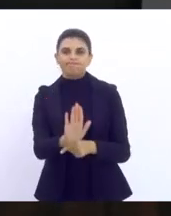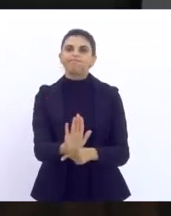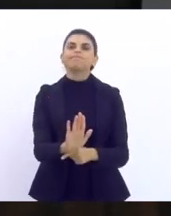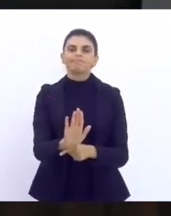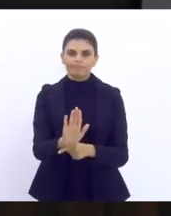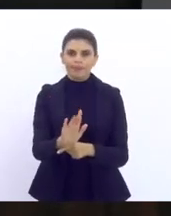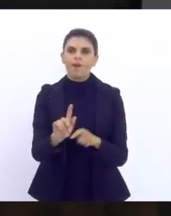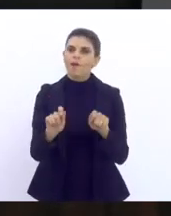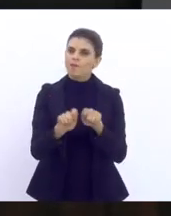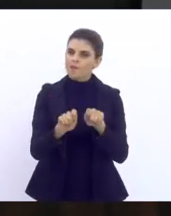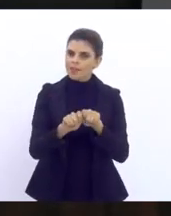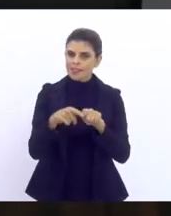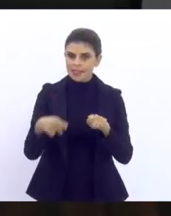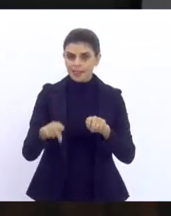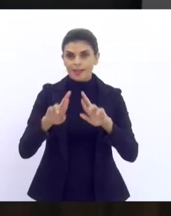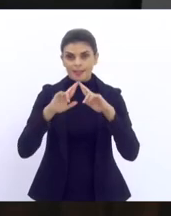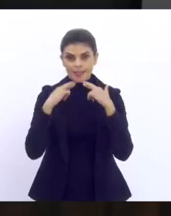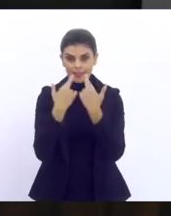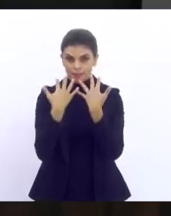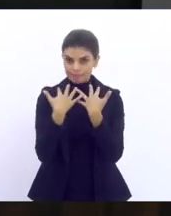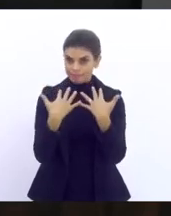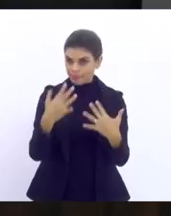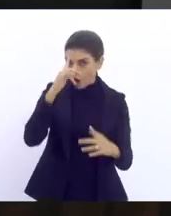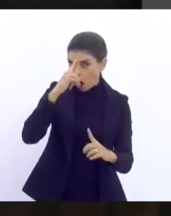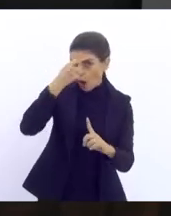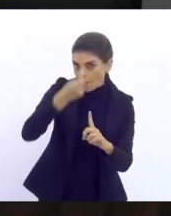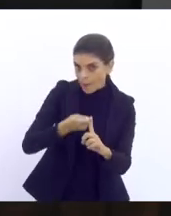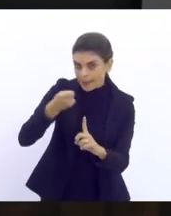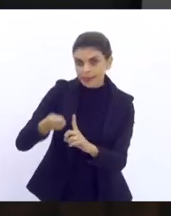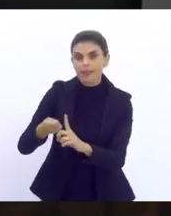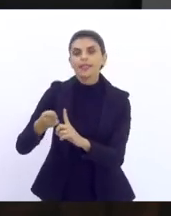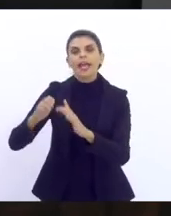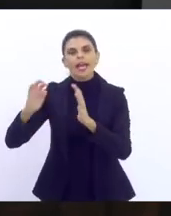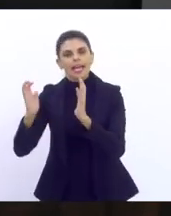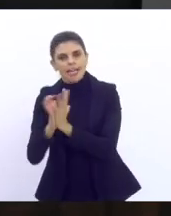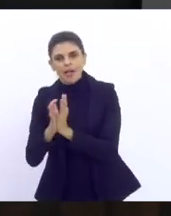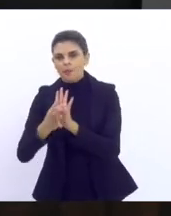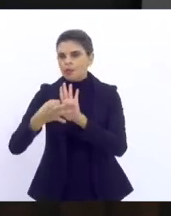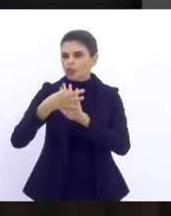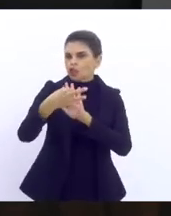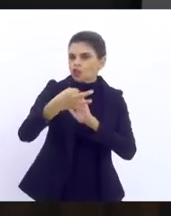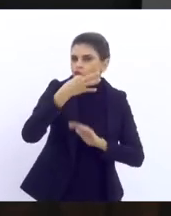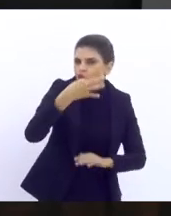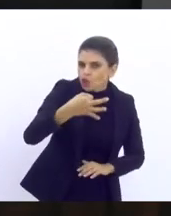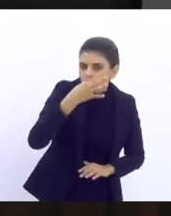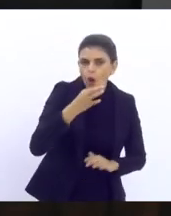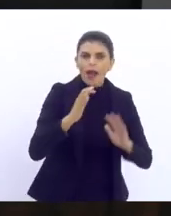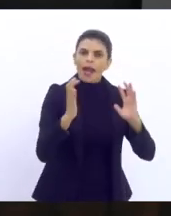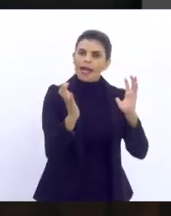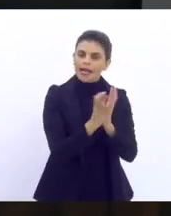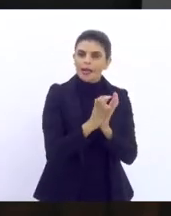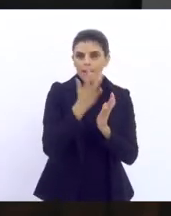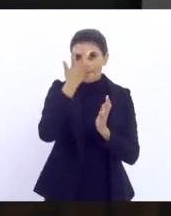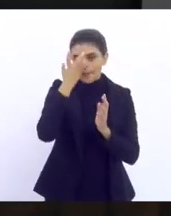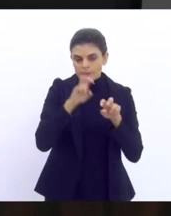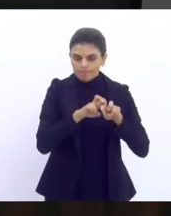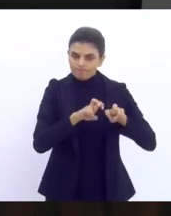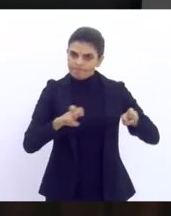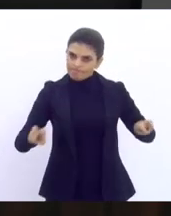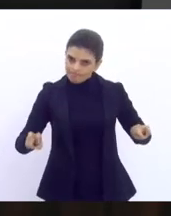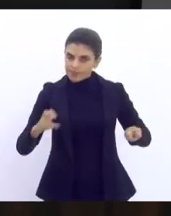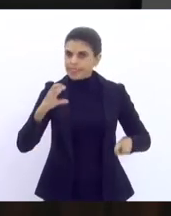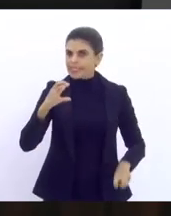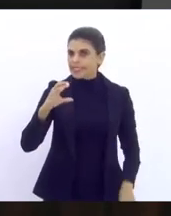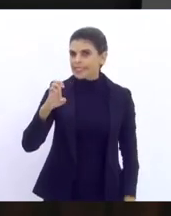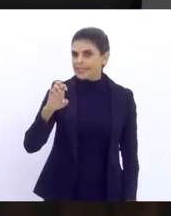a realização desta sessão solene, a todos da equipe de som, a equipe do cerimonial que aqui se faz presente